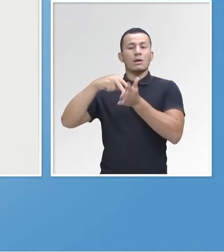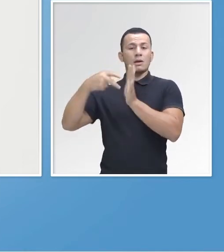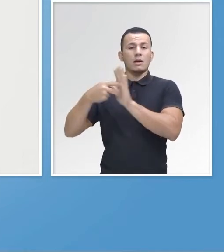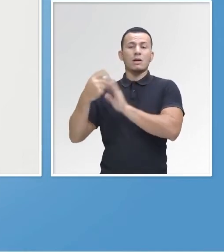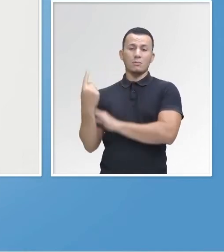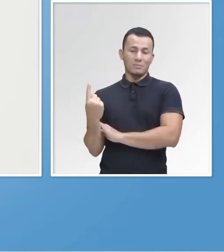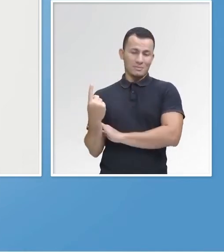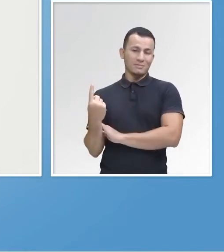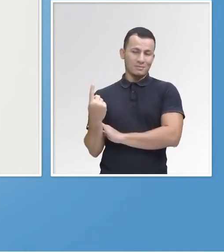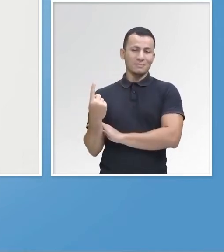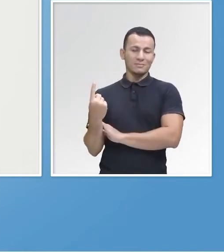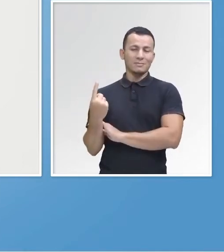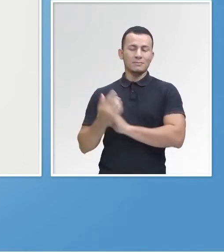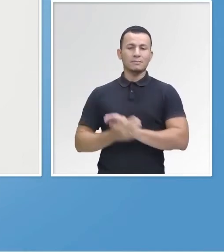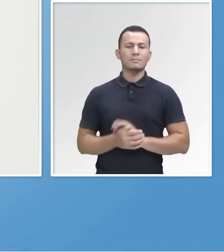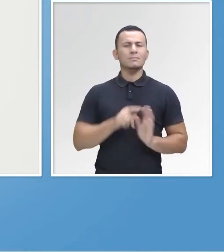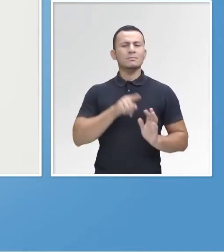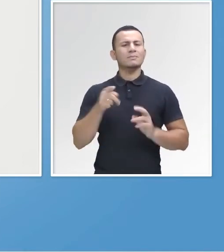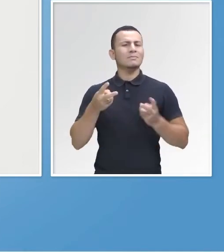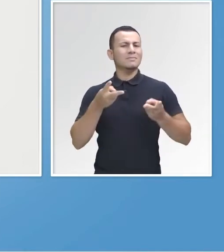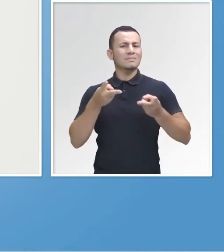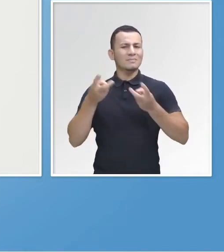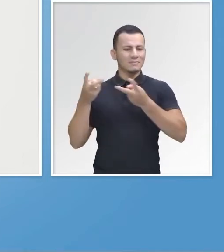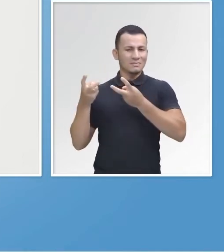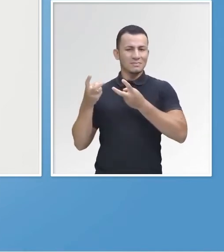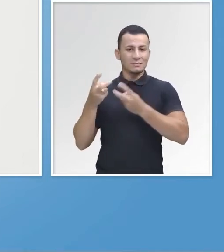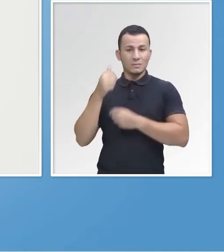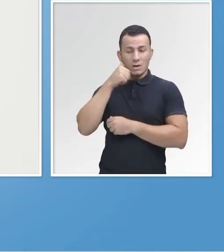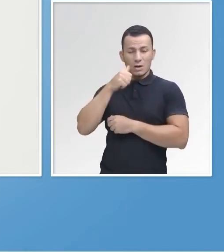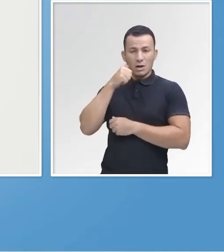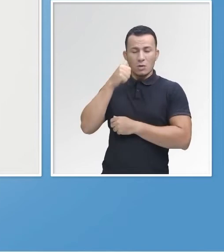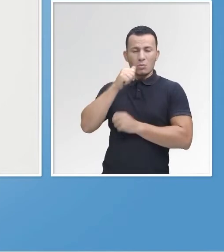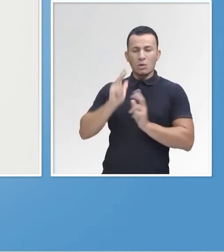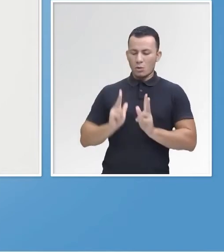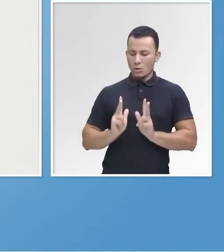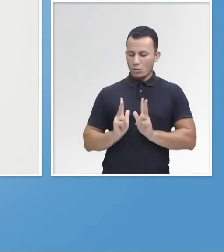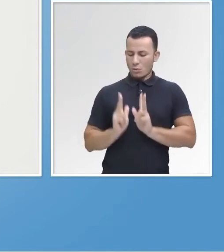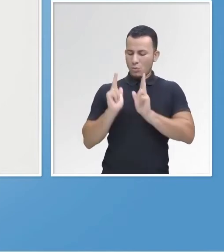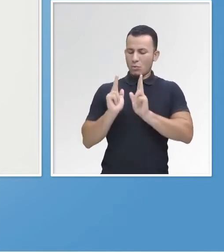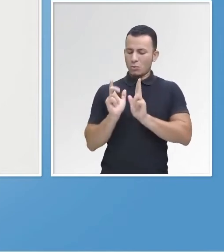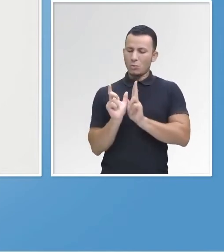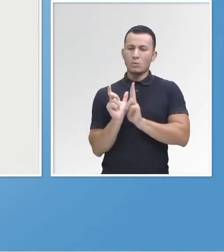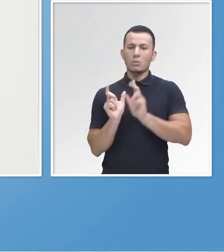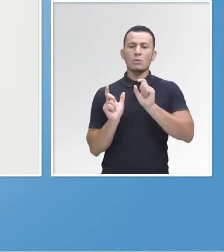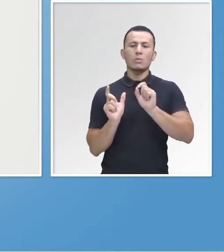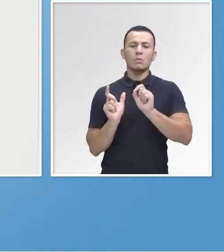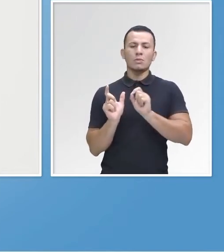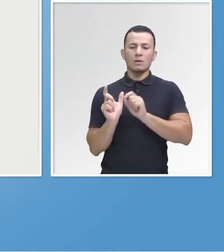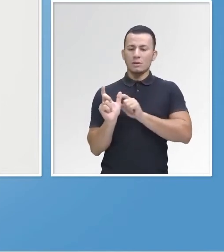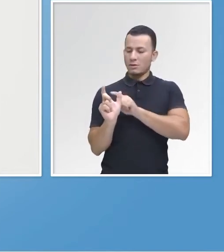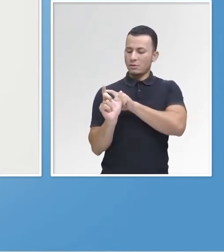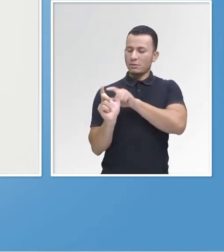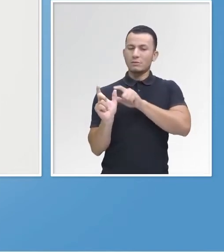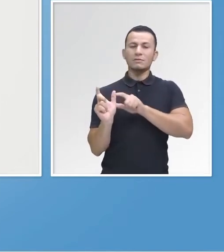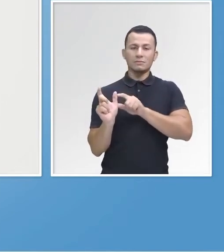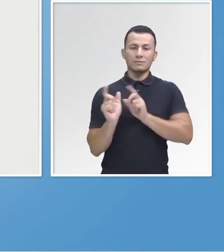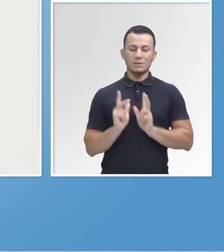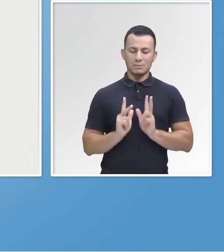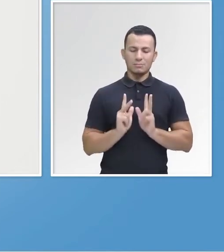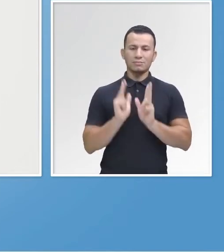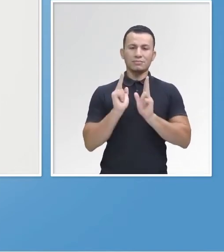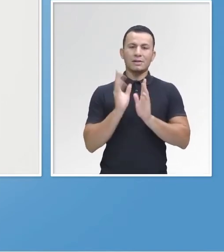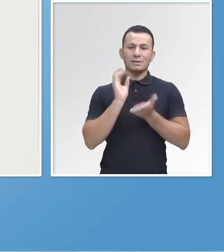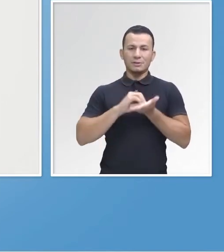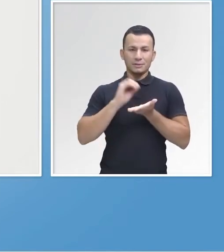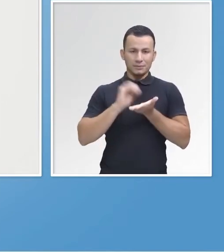olha aí ó percebam seguinte que a Maria cortou exatamente o que esse pedacinho aqui da corda é